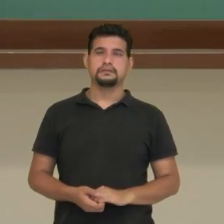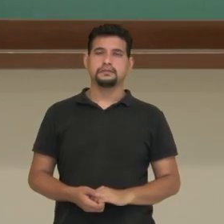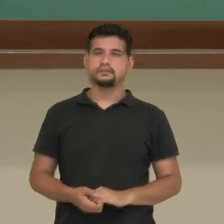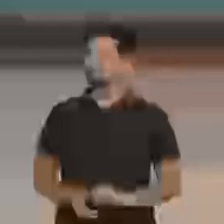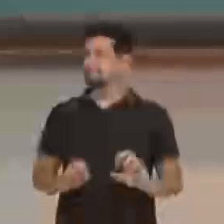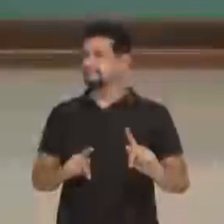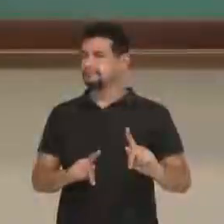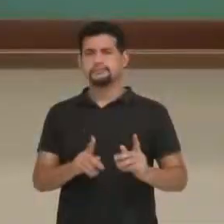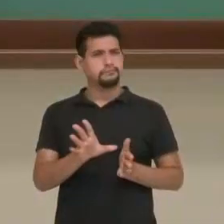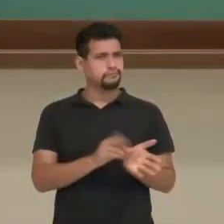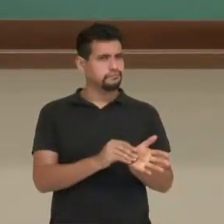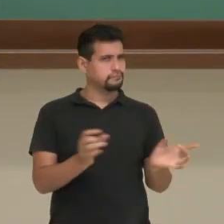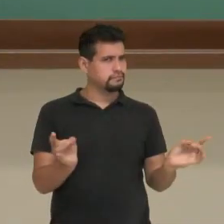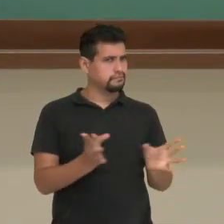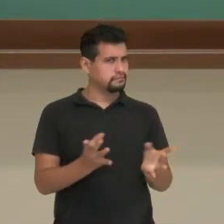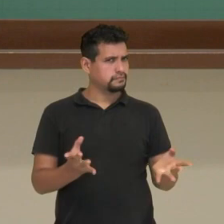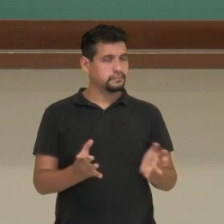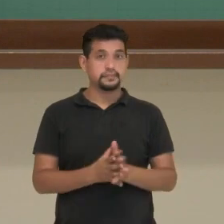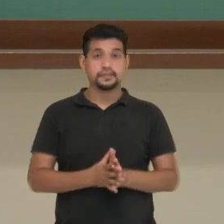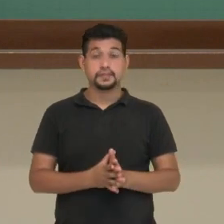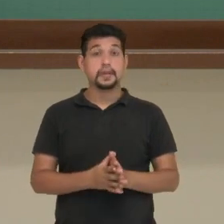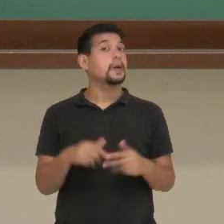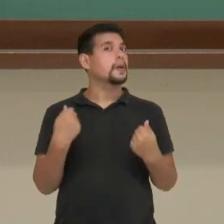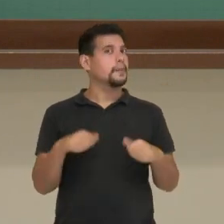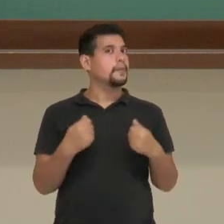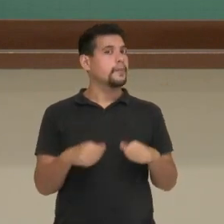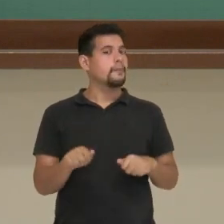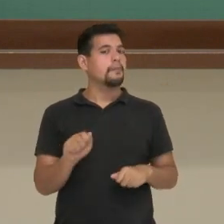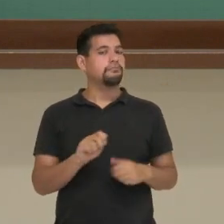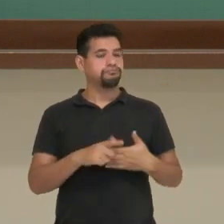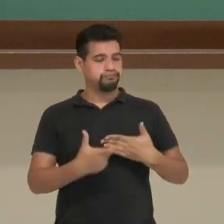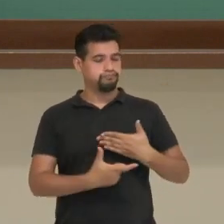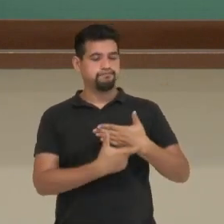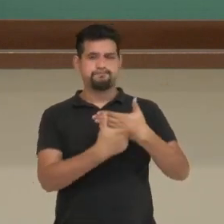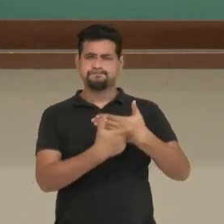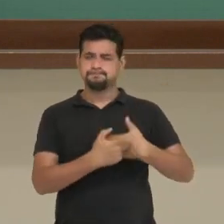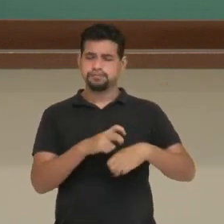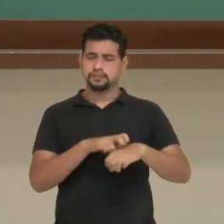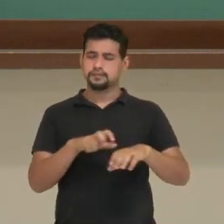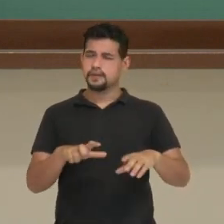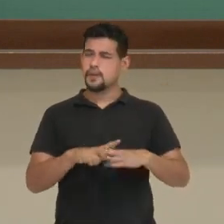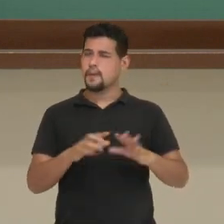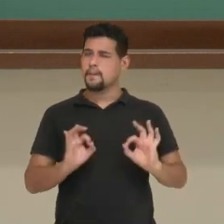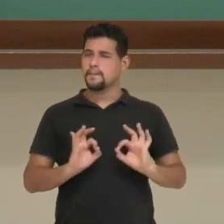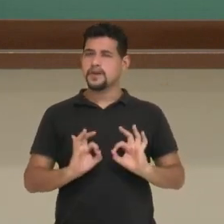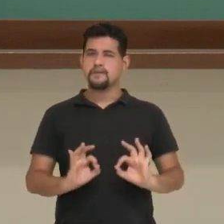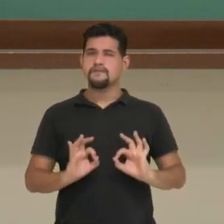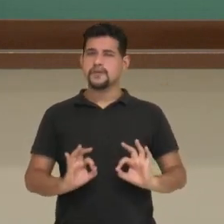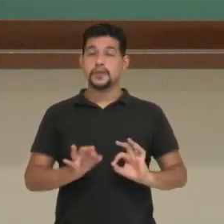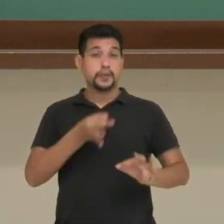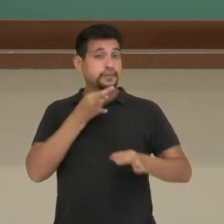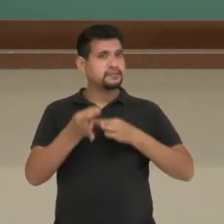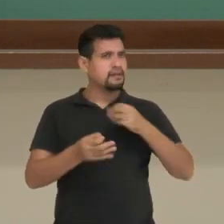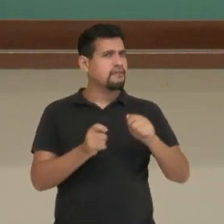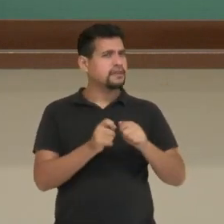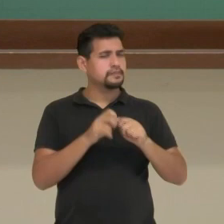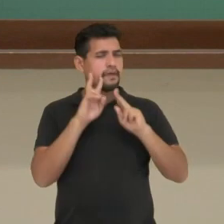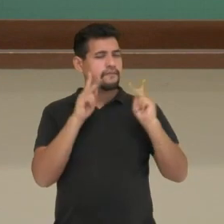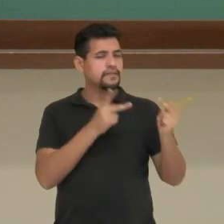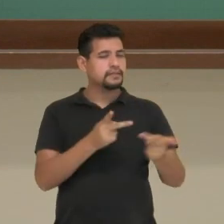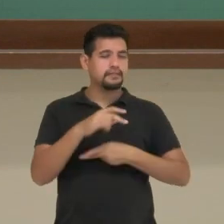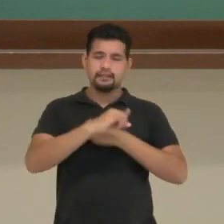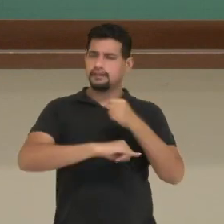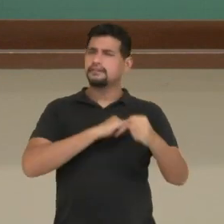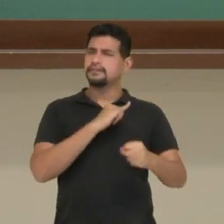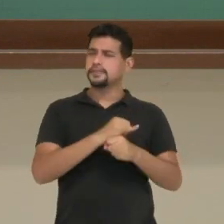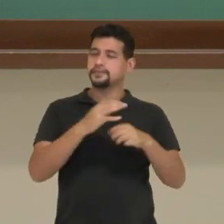Ok? Conseguiu copiar? Não deixe de acessar. Em tempos de pandemia, é uma ótima, né, opção você fazer uma visita virtual.